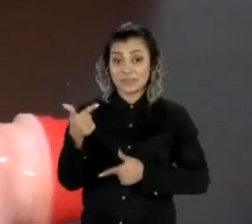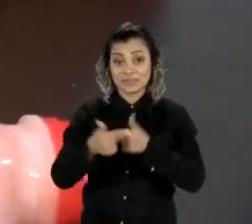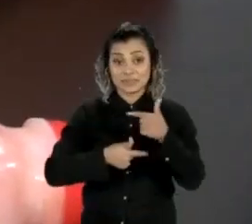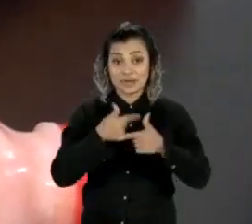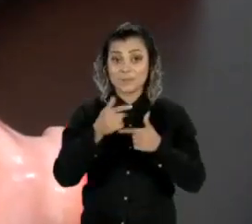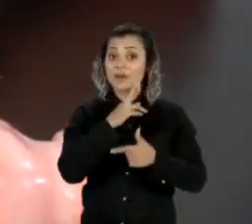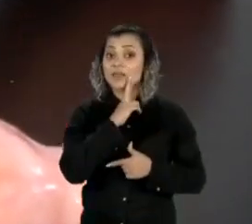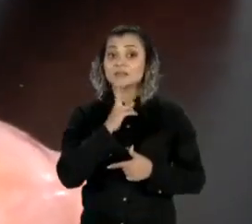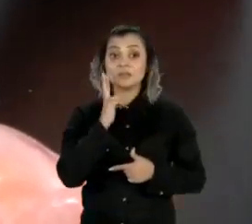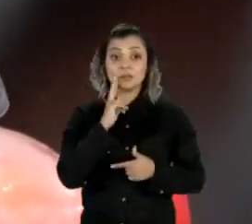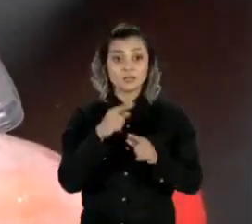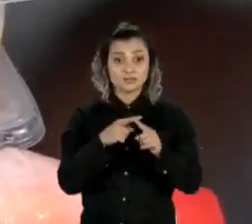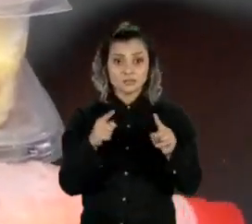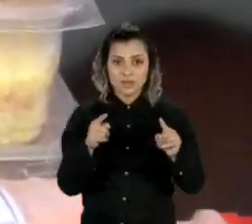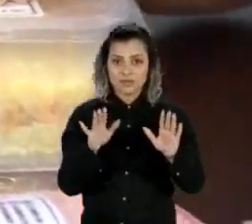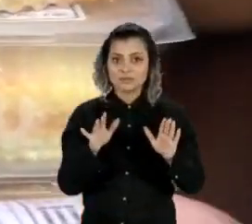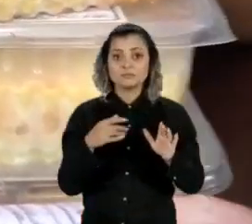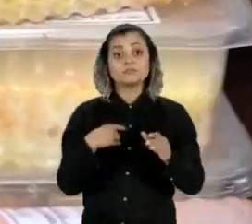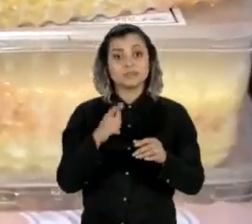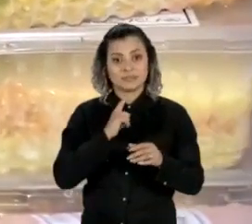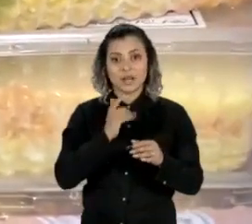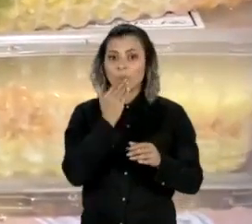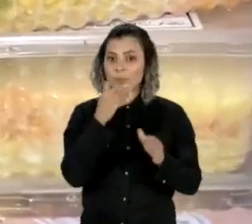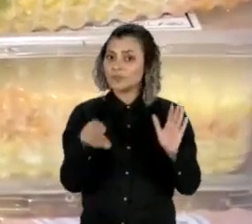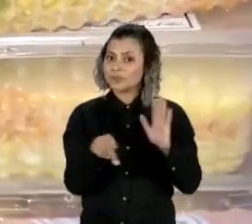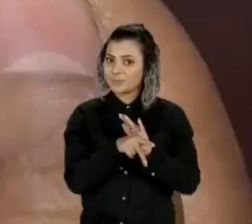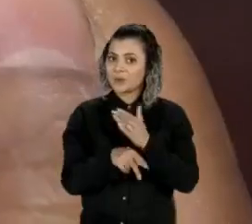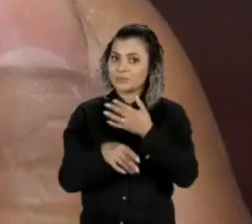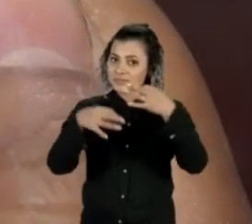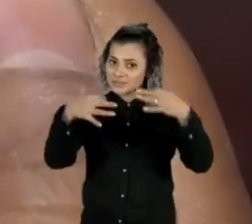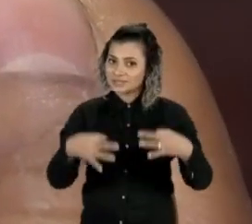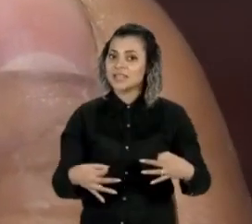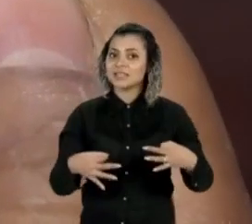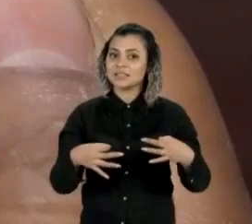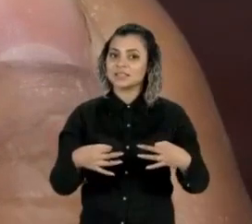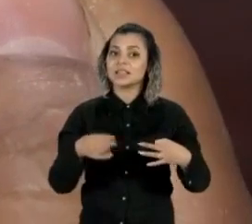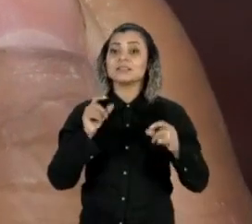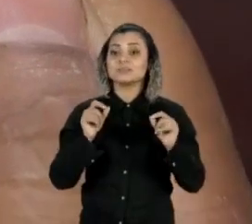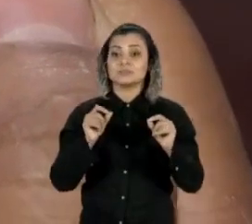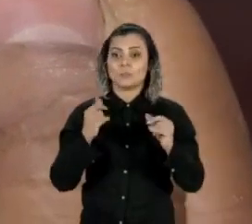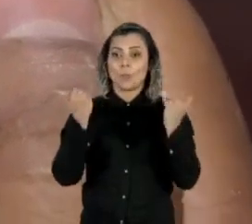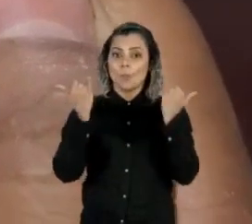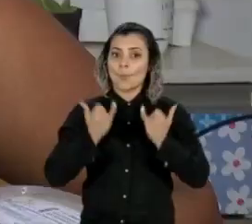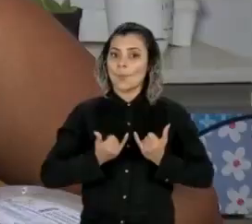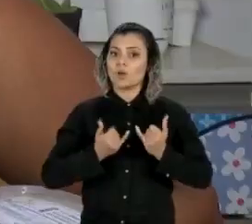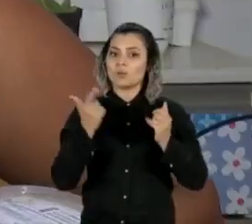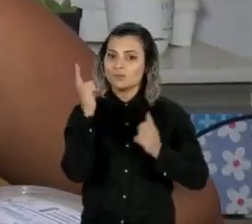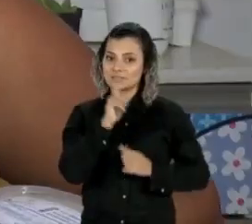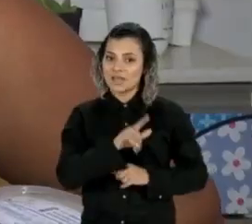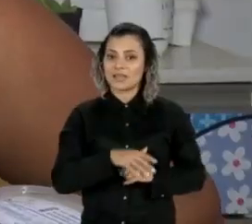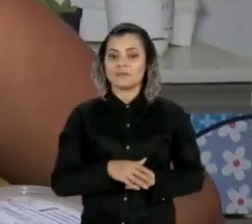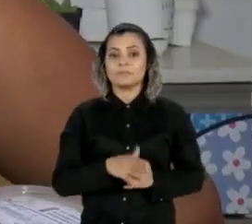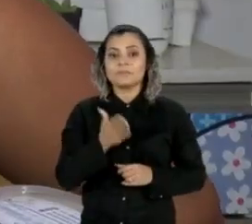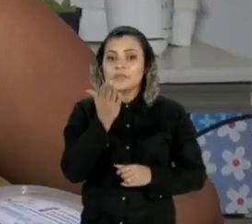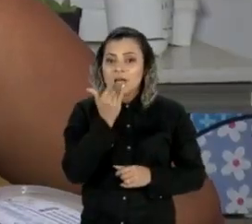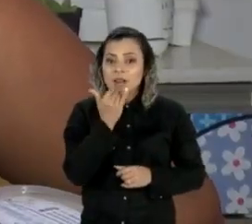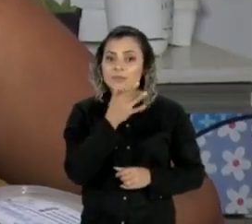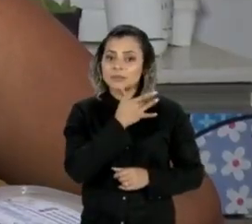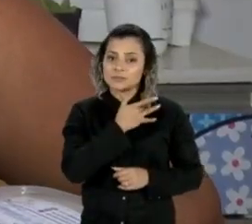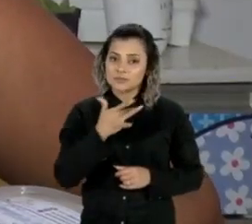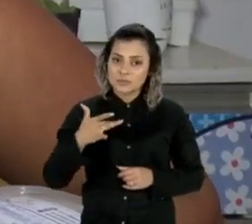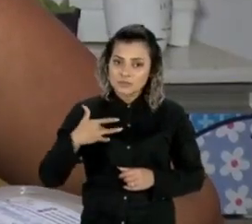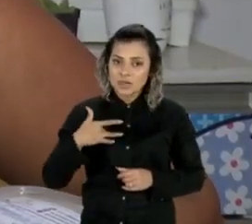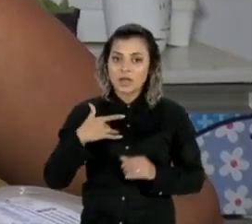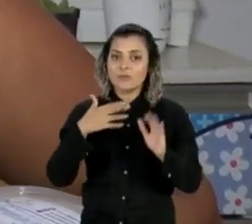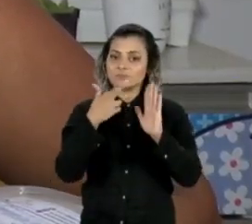num restaurante, encomenda os kits para ter certeza que não vai sair da dieta. Quando você tem uma alimentação